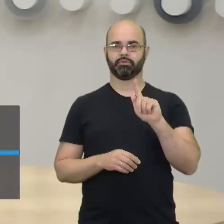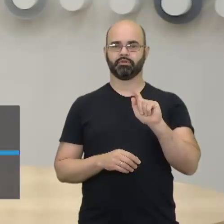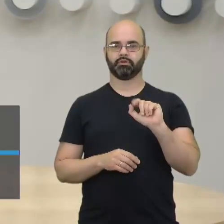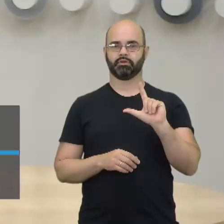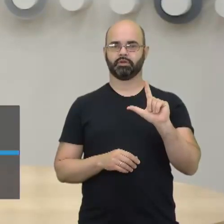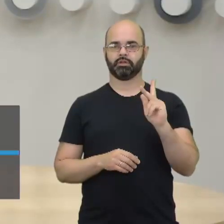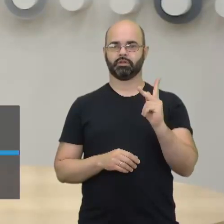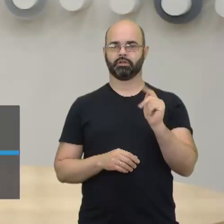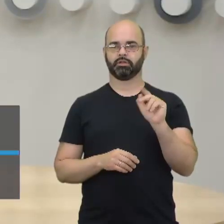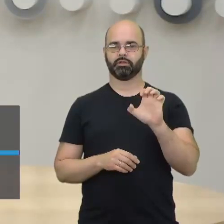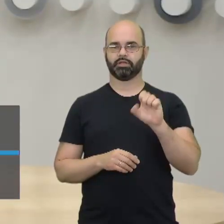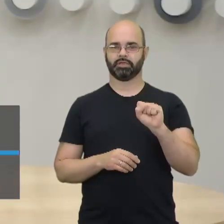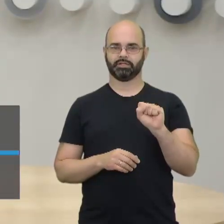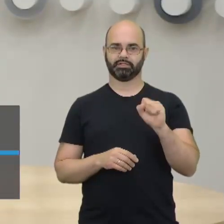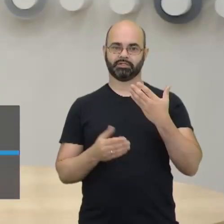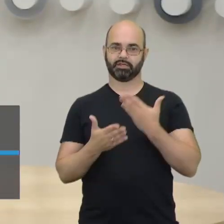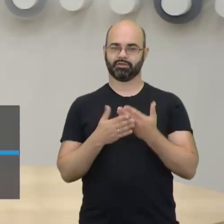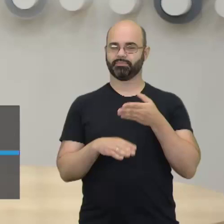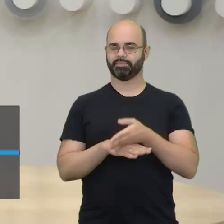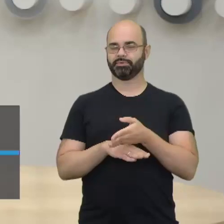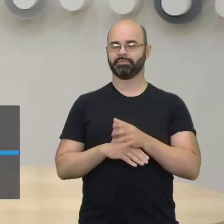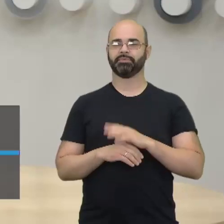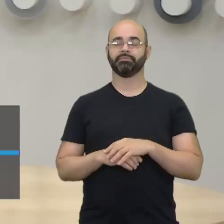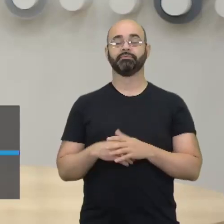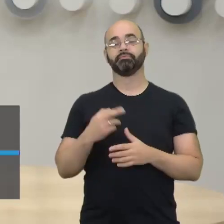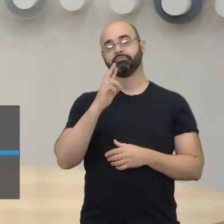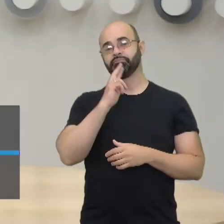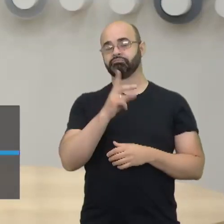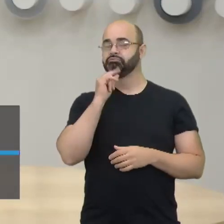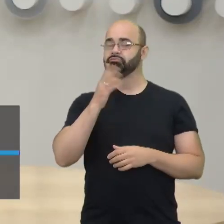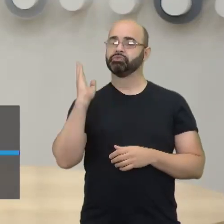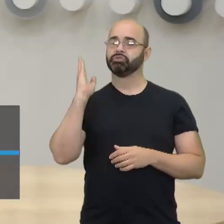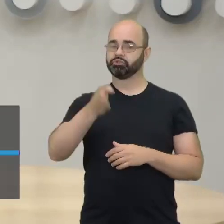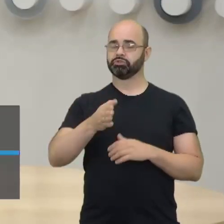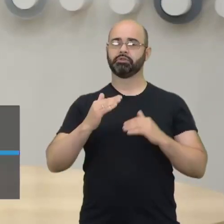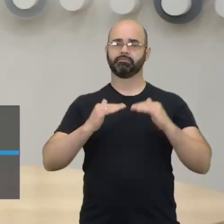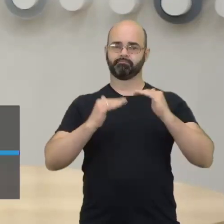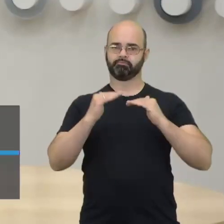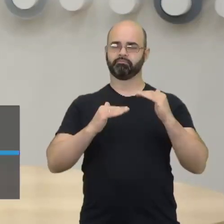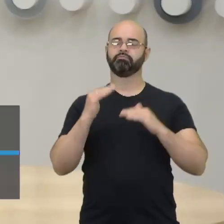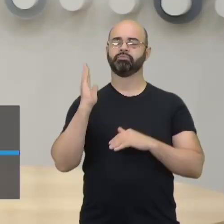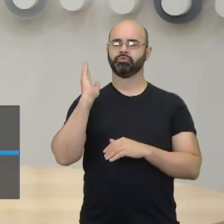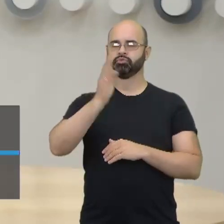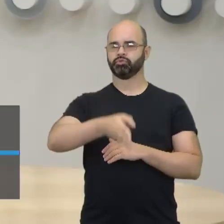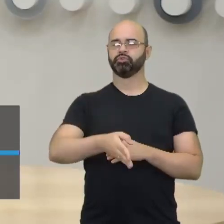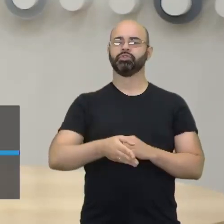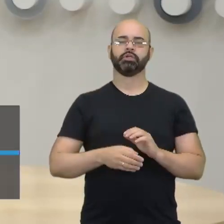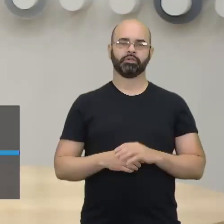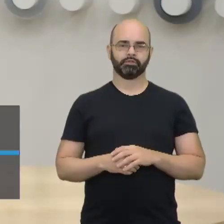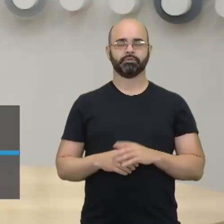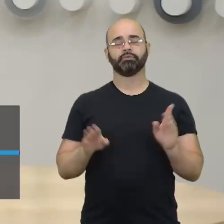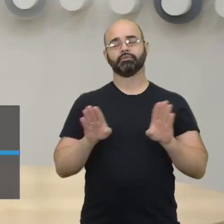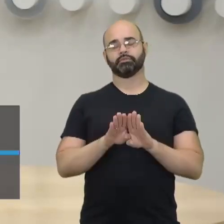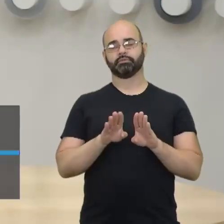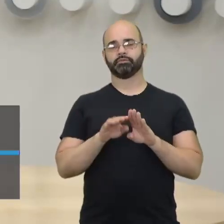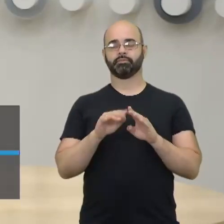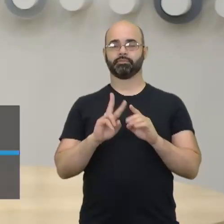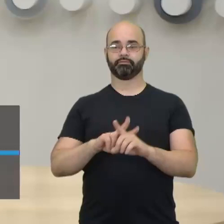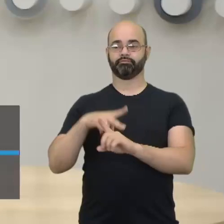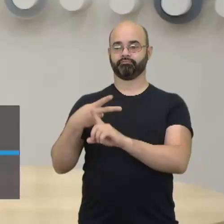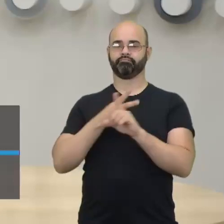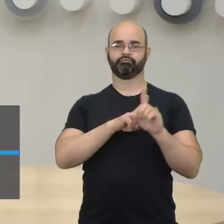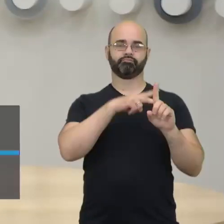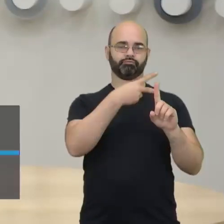O Lucas Barreto disse o seguinte, que são diretamente proporcionais, dobra uma grandeza, a outra também dobra, né? O